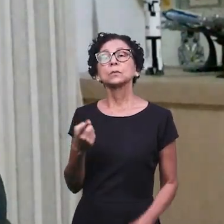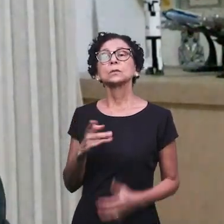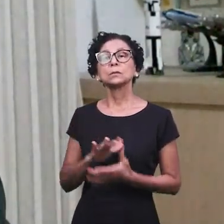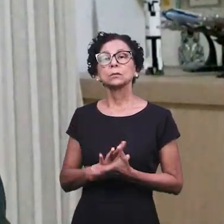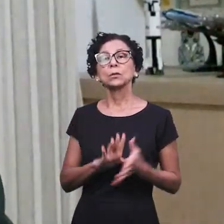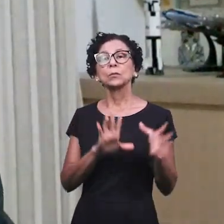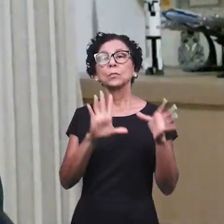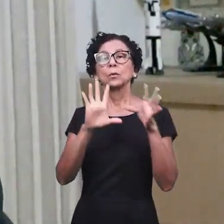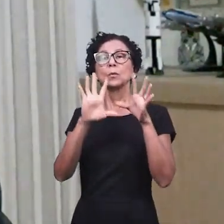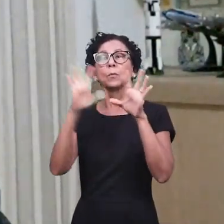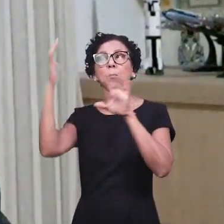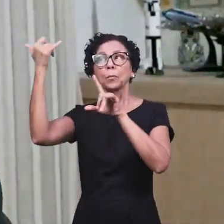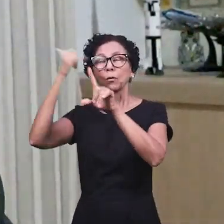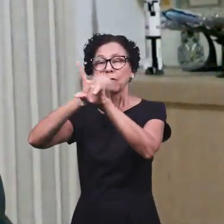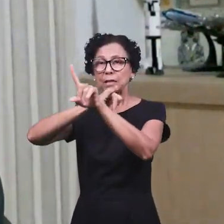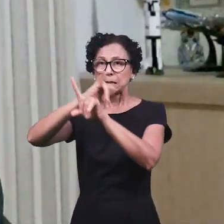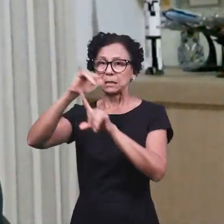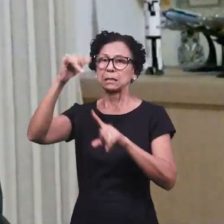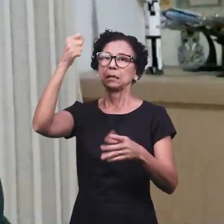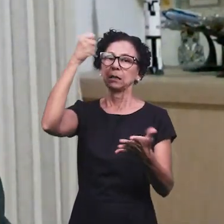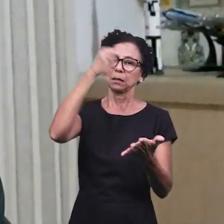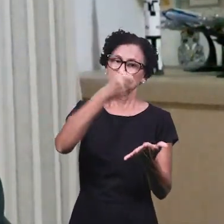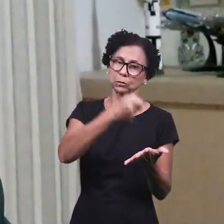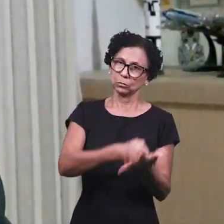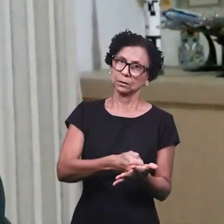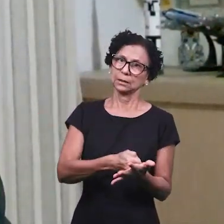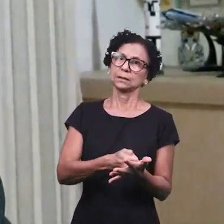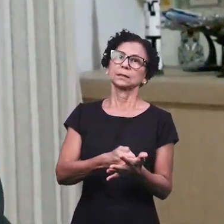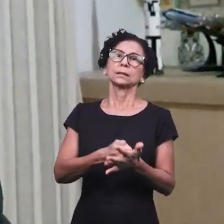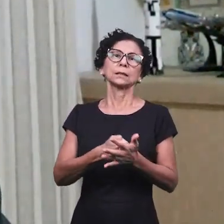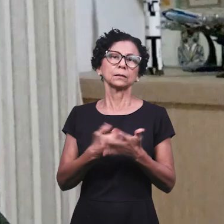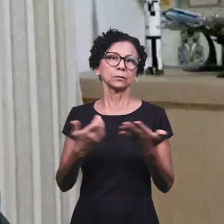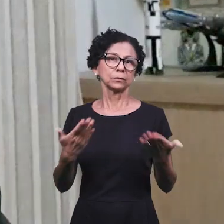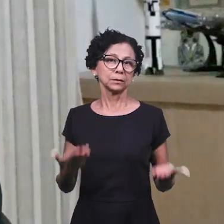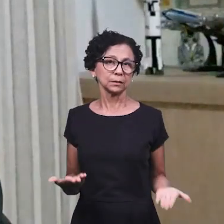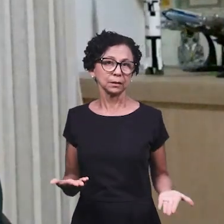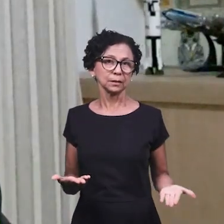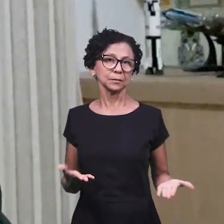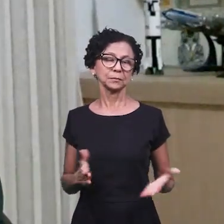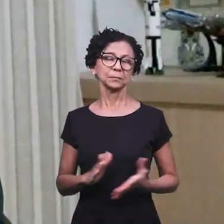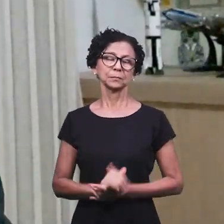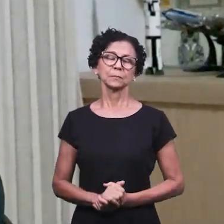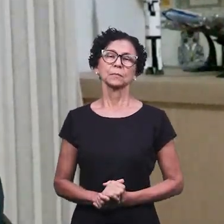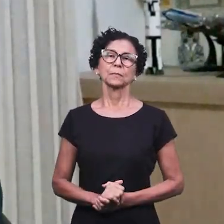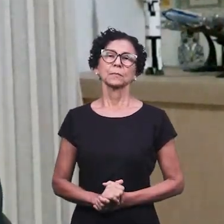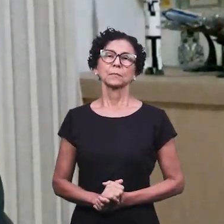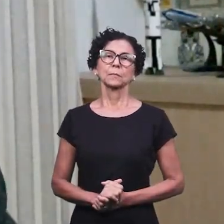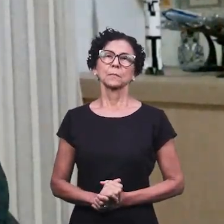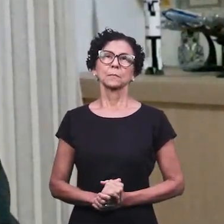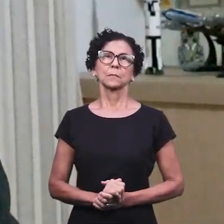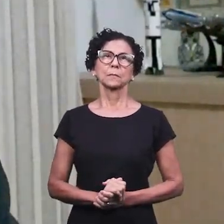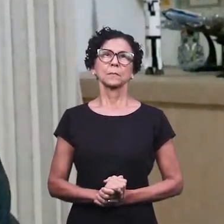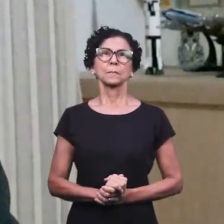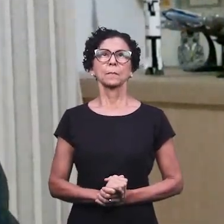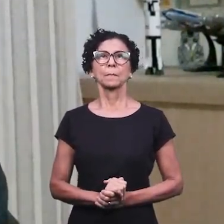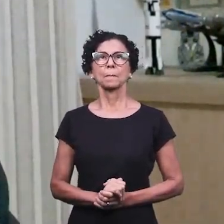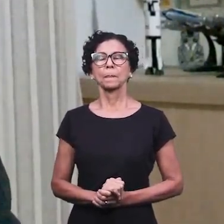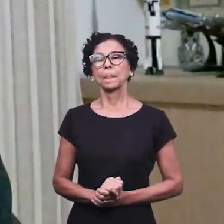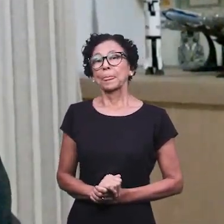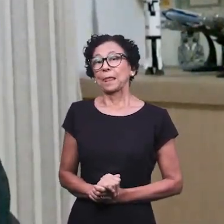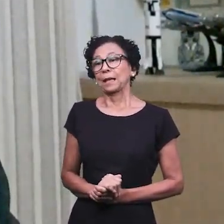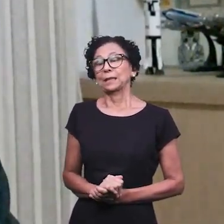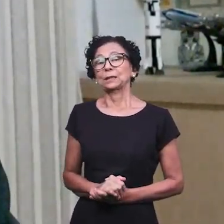sinal profético, mais um sinal da parte do Senhor Jesus, que nós vivemos os dias, né, da igreja,